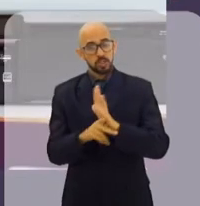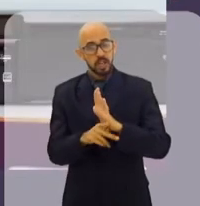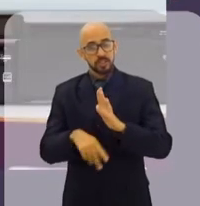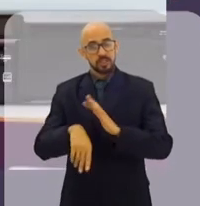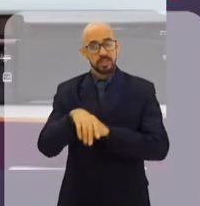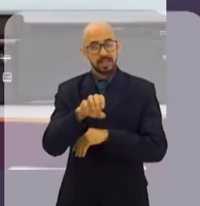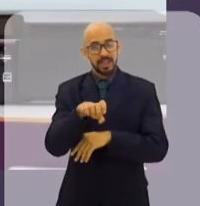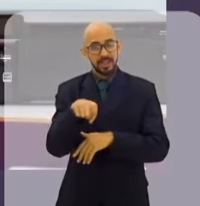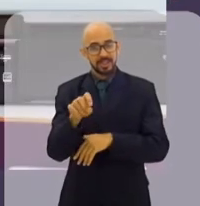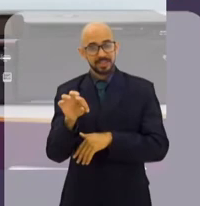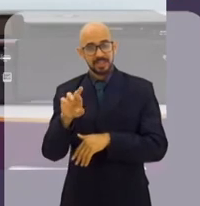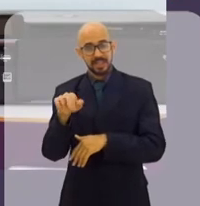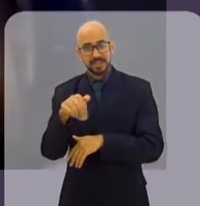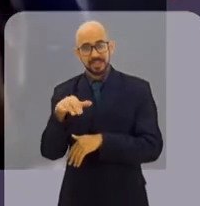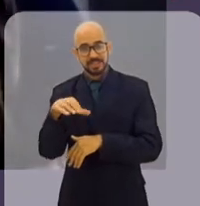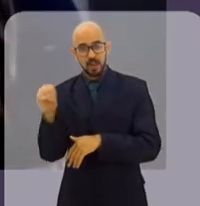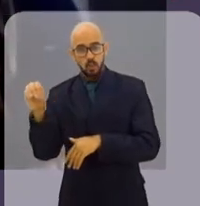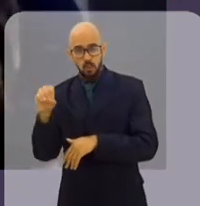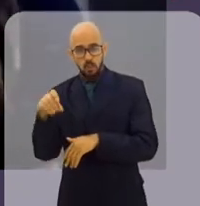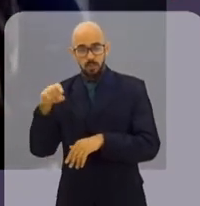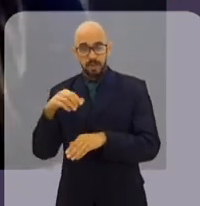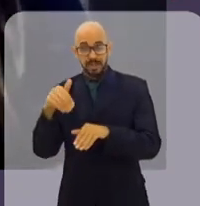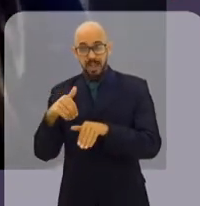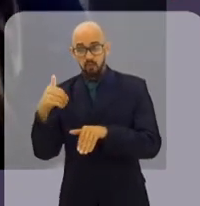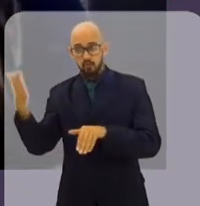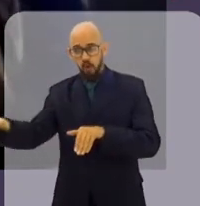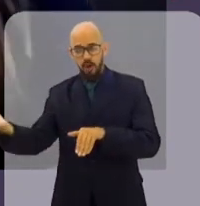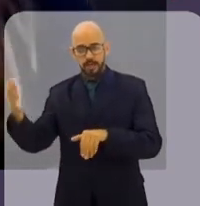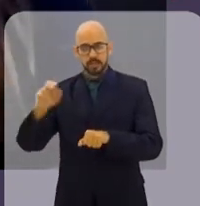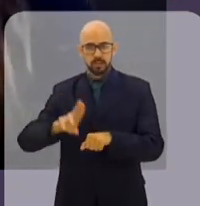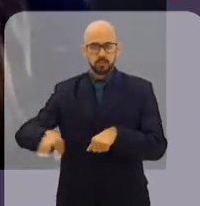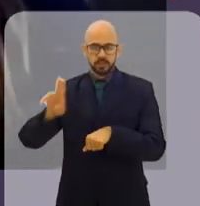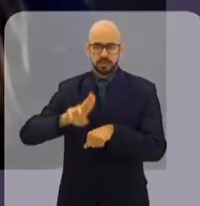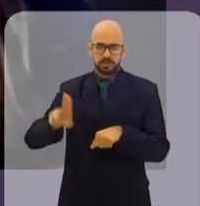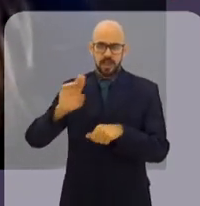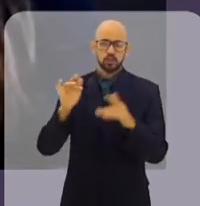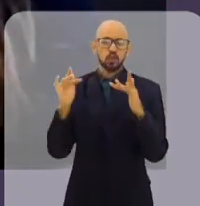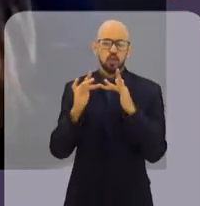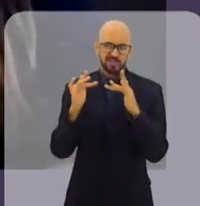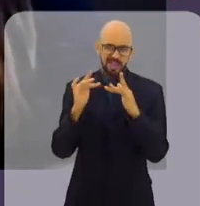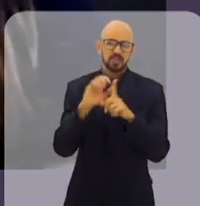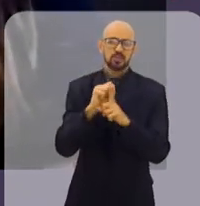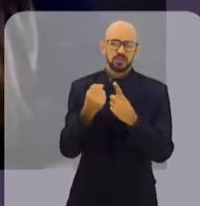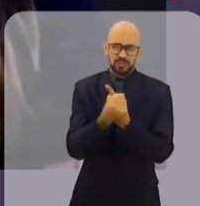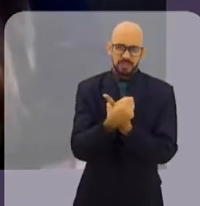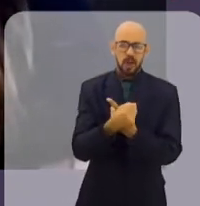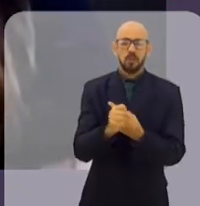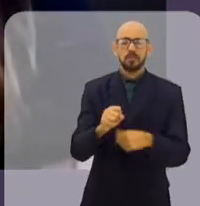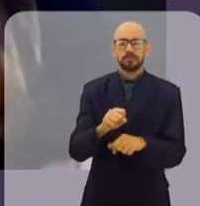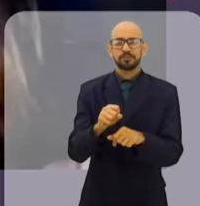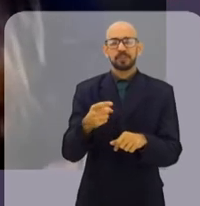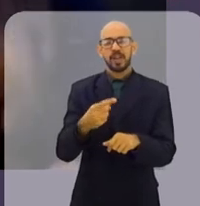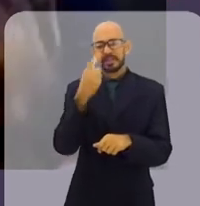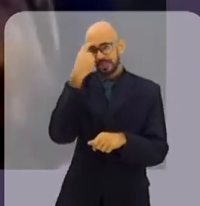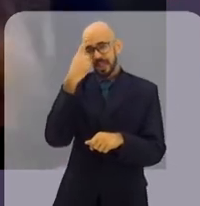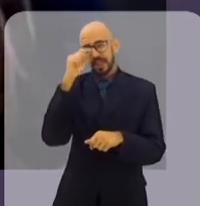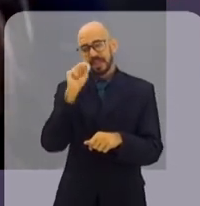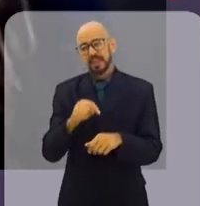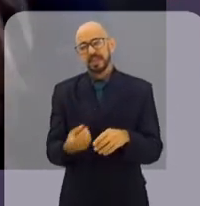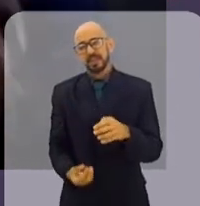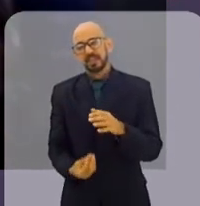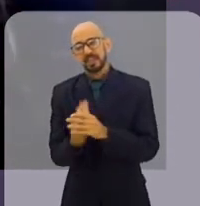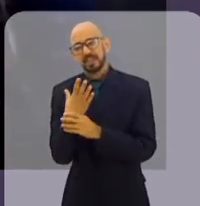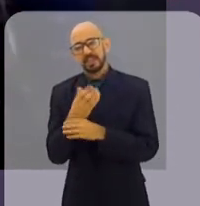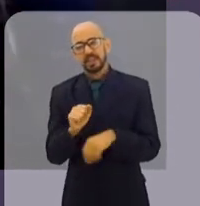trabalhos universitários, era ser criado um produto de fácil consumo. Um produto que é isso, você